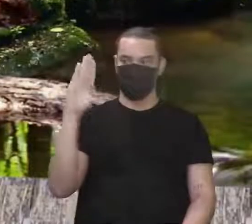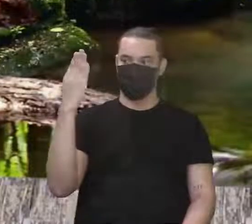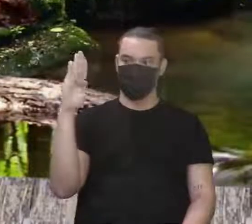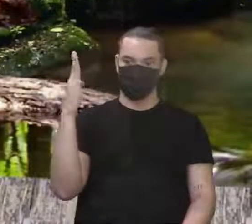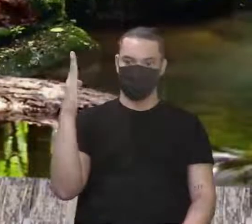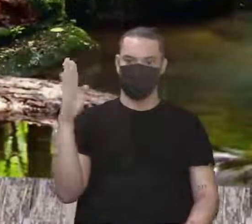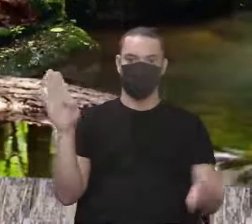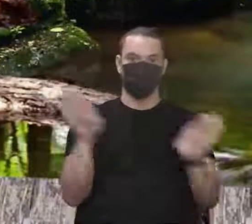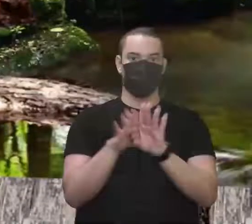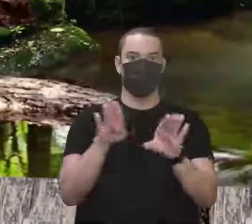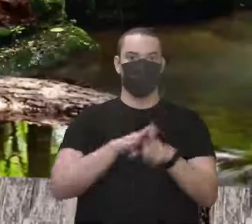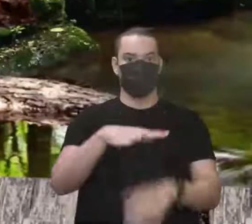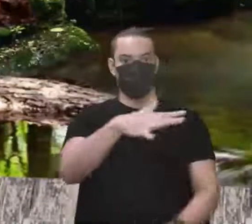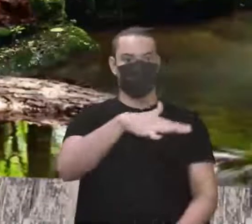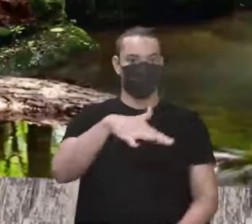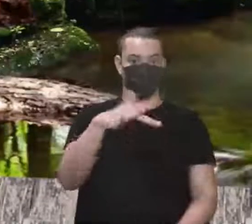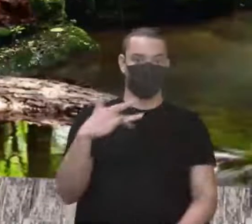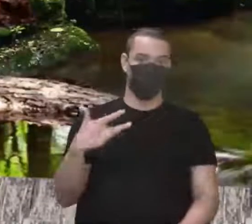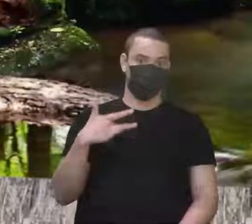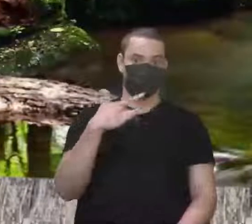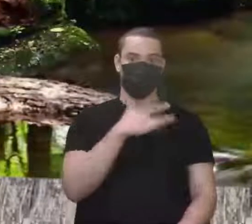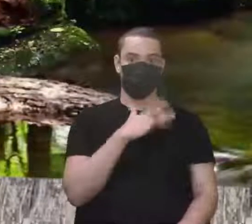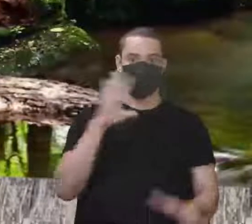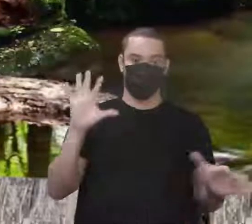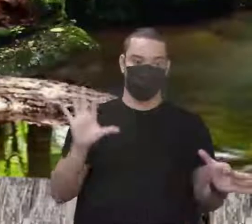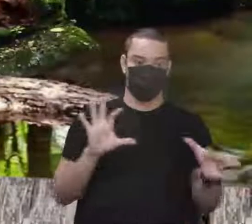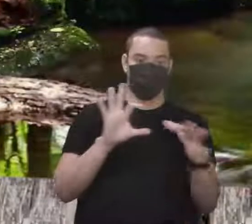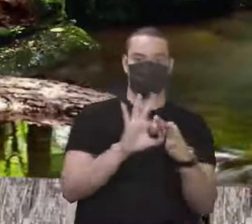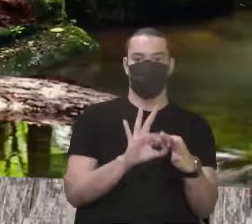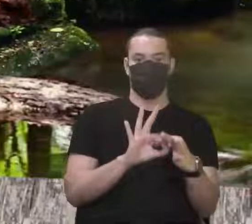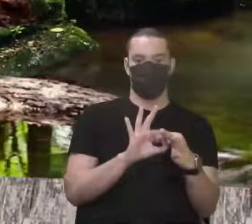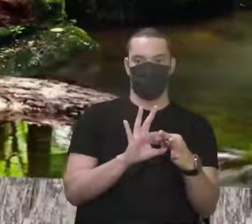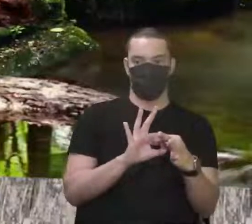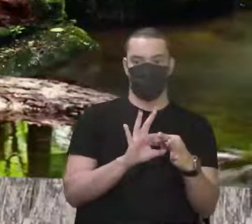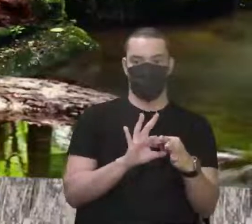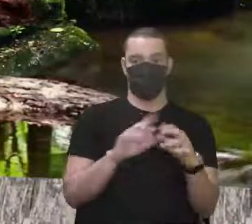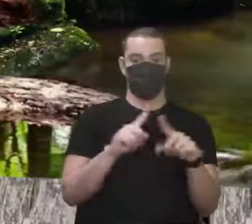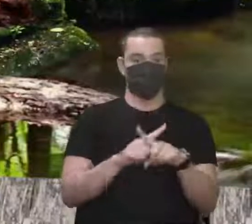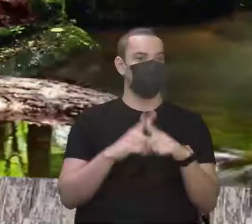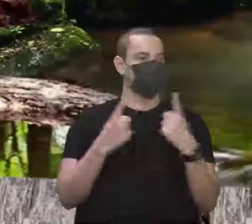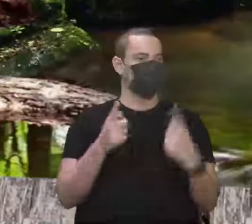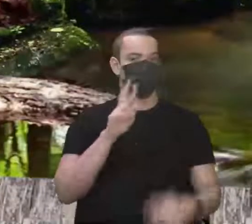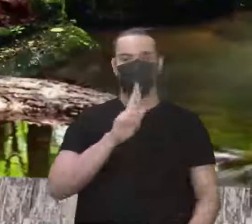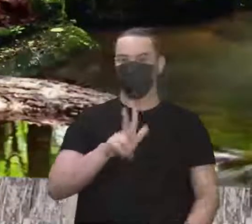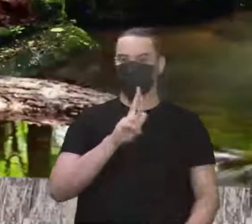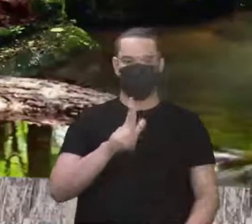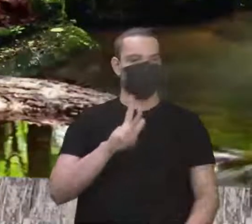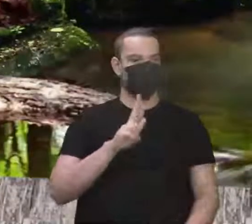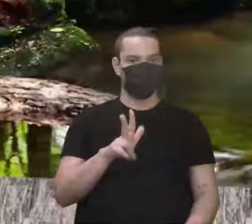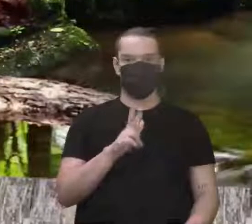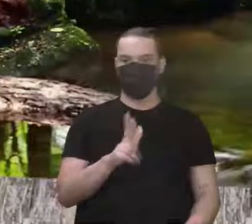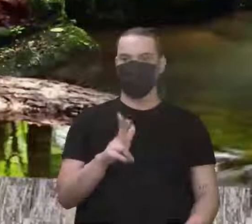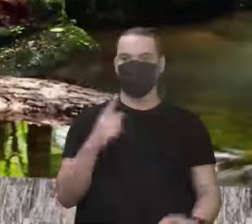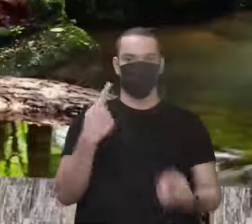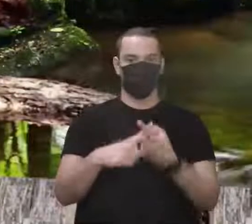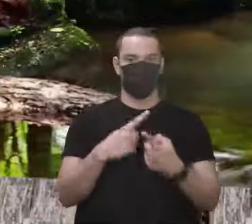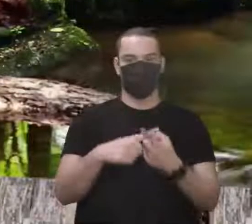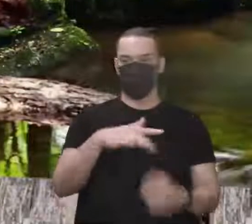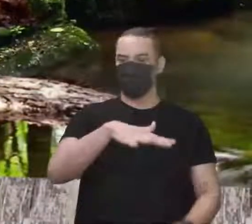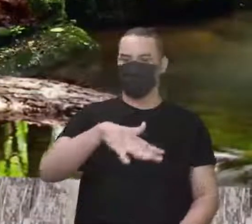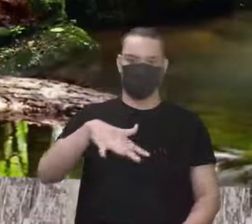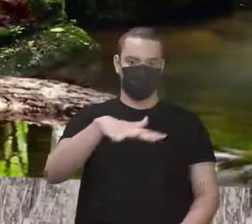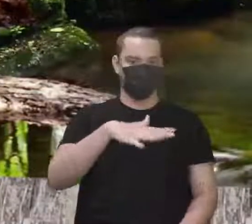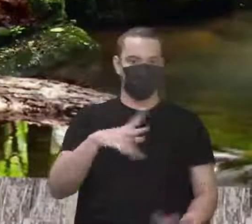biologia quanto da área de saúde, por isso que é chamado de biomedicina, tá? Mas não é essa corrente, não é essa área